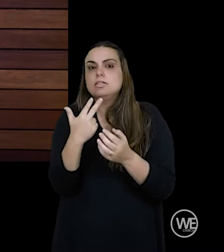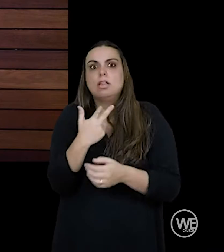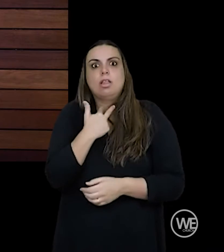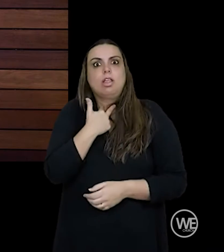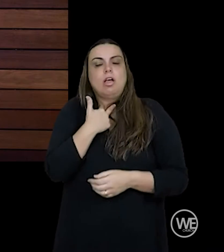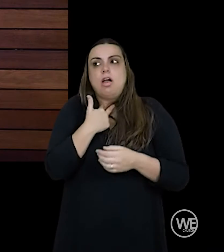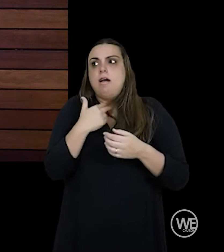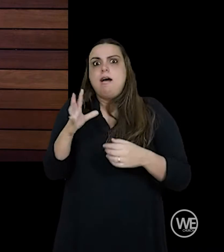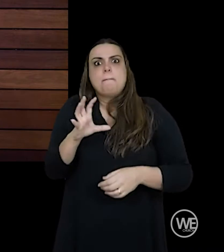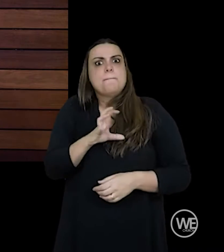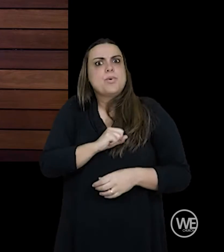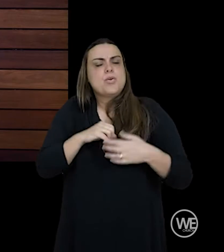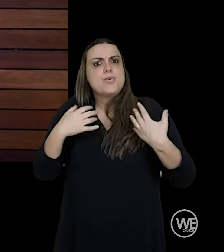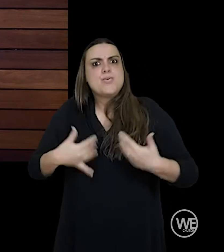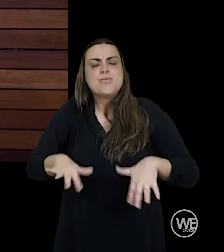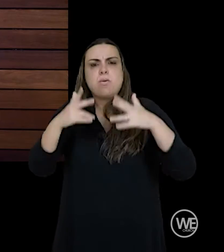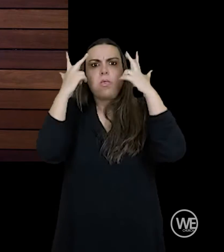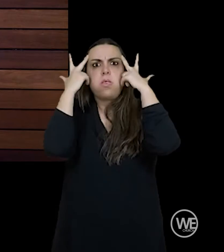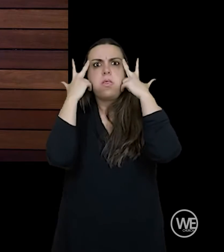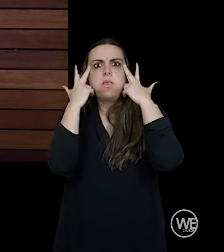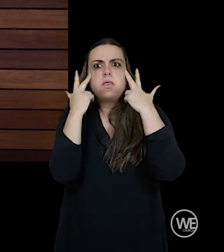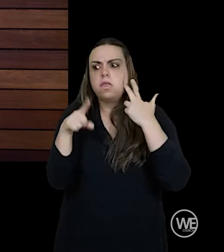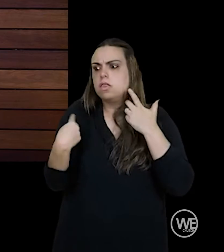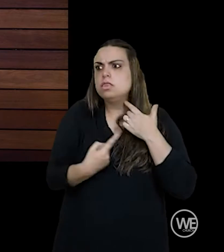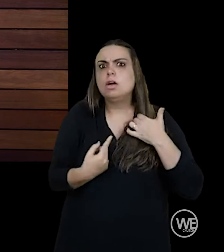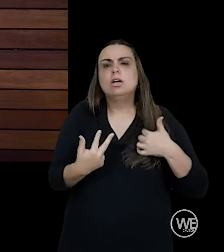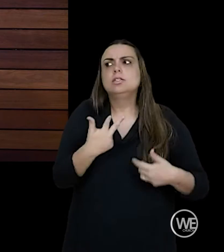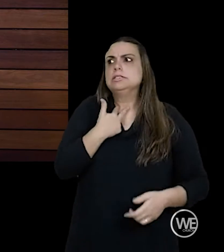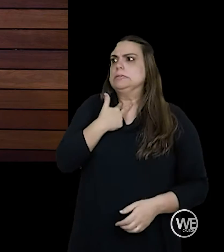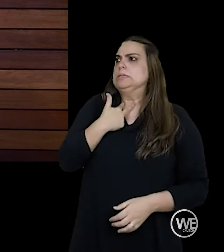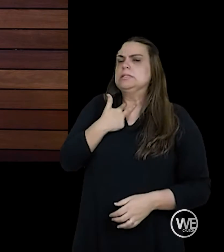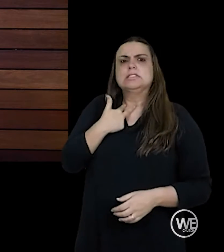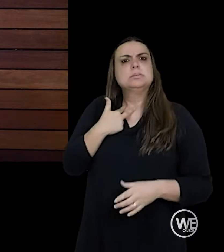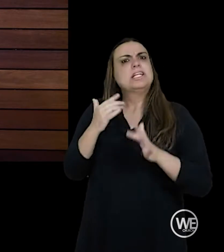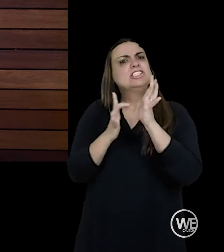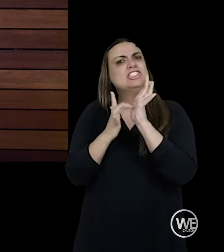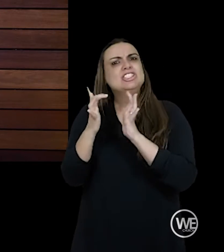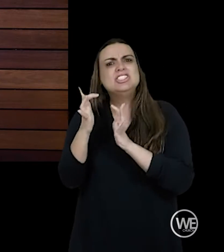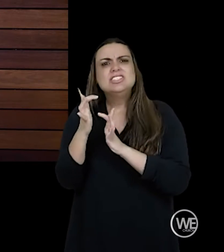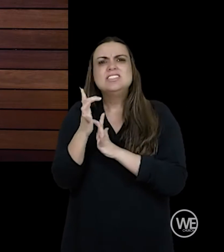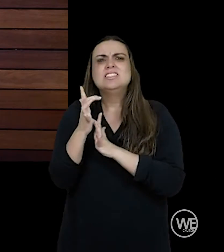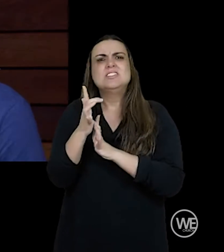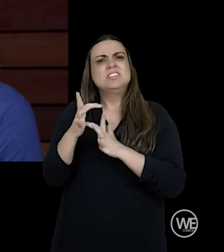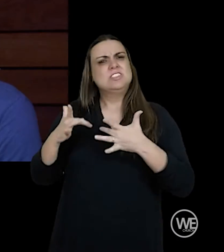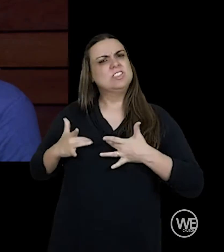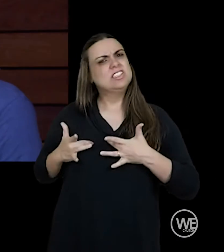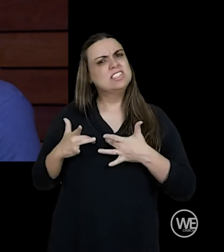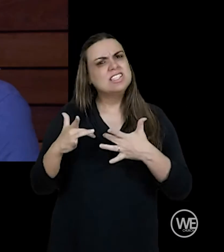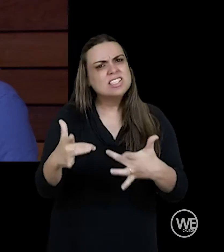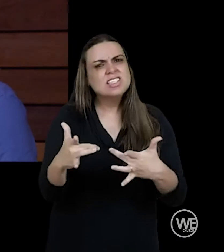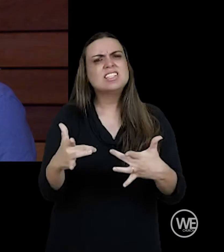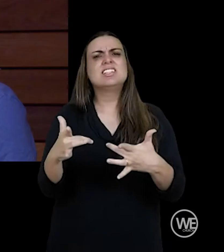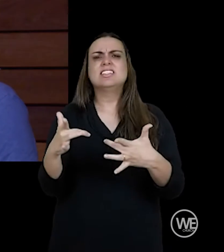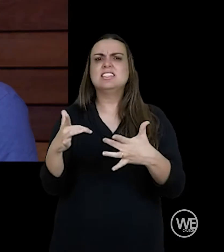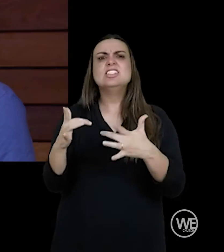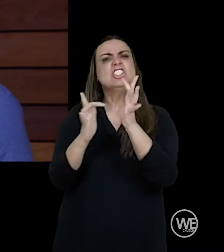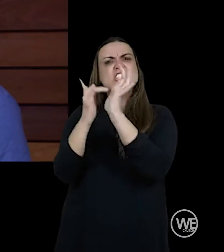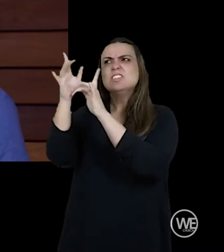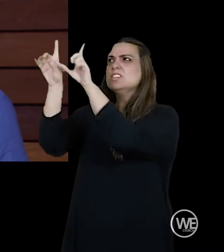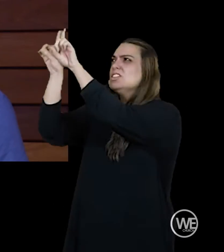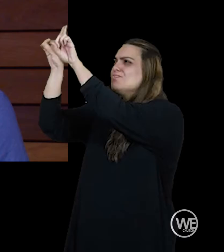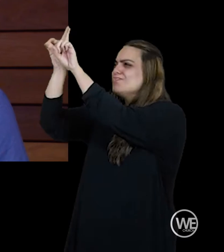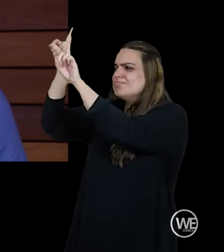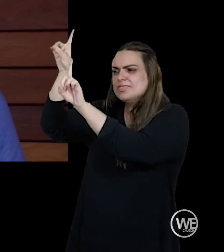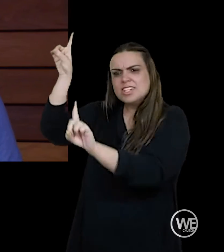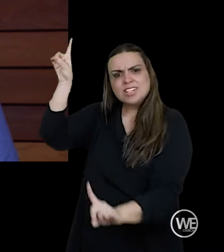amor, nos mostra o homem que ele veio e se tornou na terra, um Deus que abriu mão de ser Deus, né, para trazer um